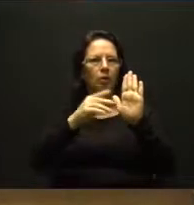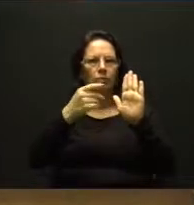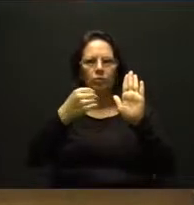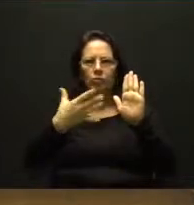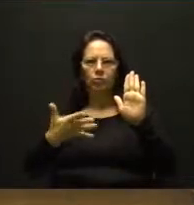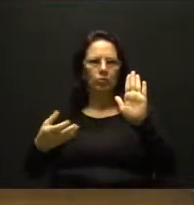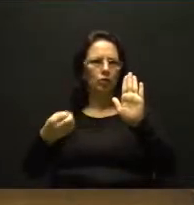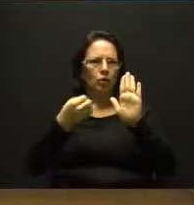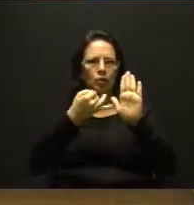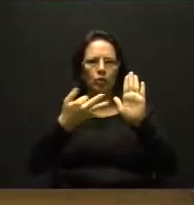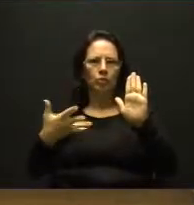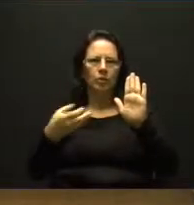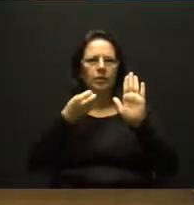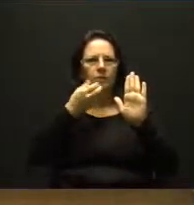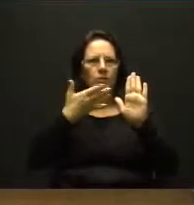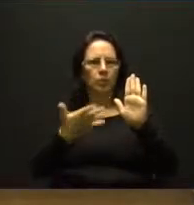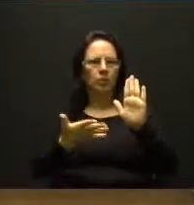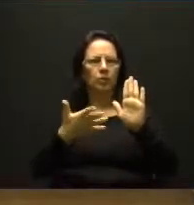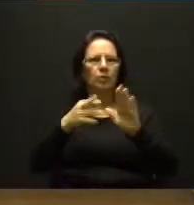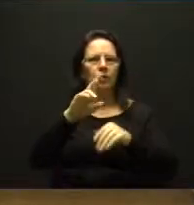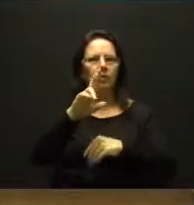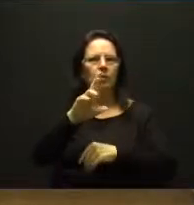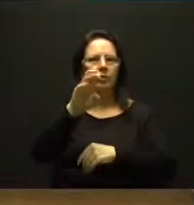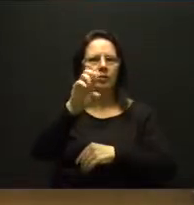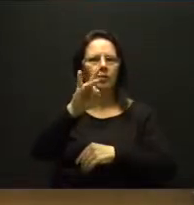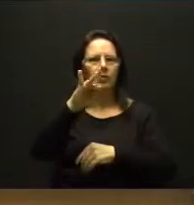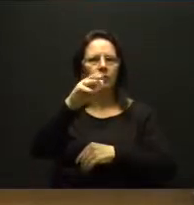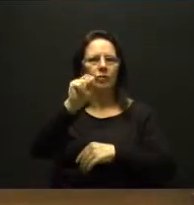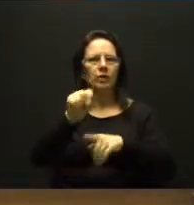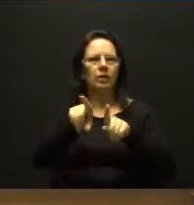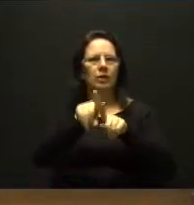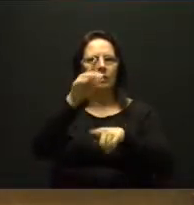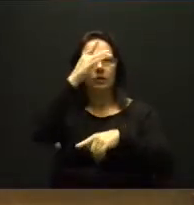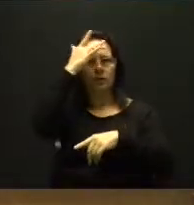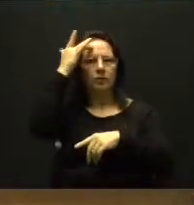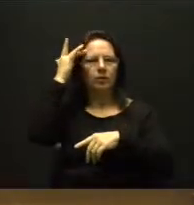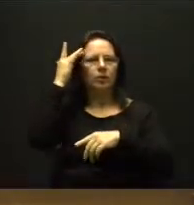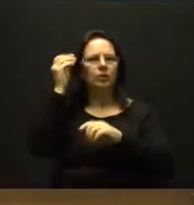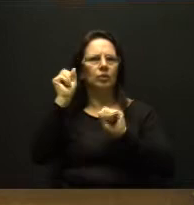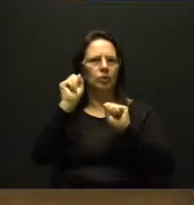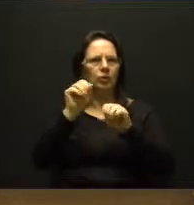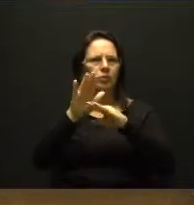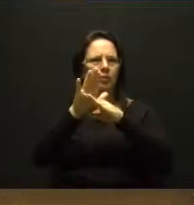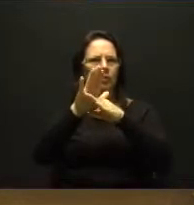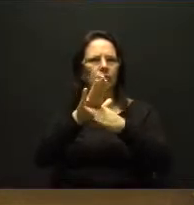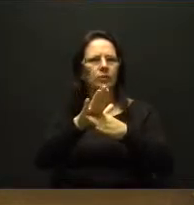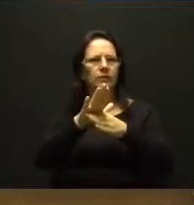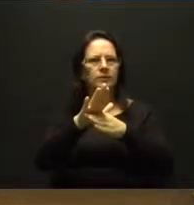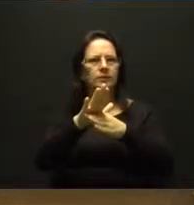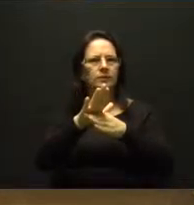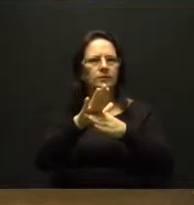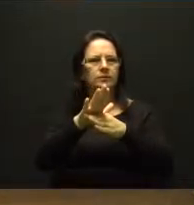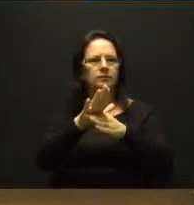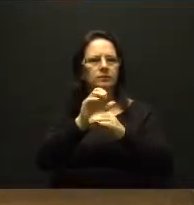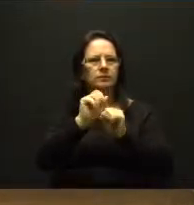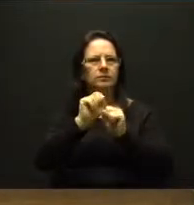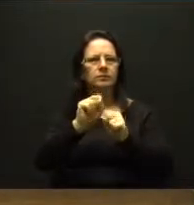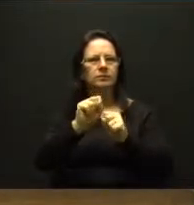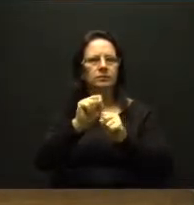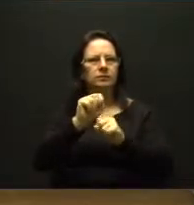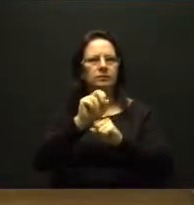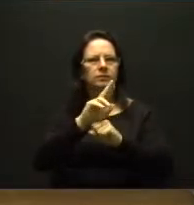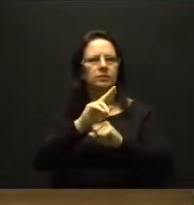benefícios possibilita que os contribuintes que possam que possam